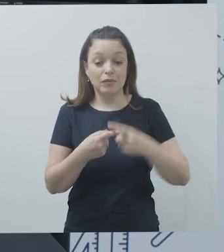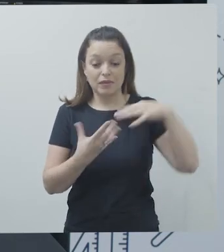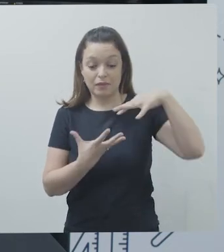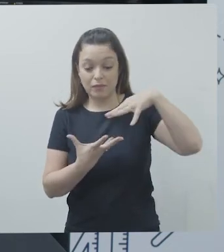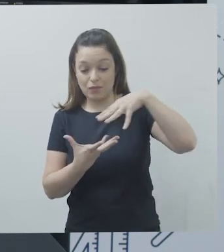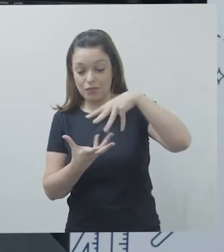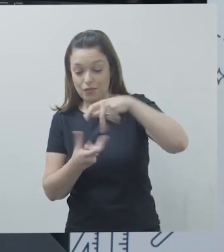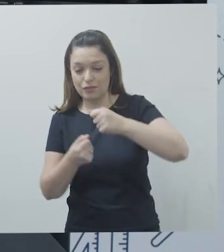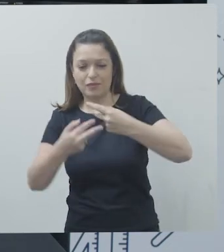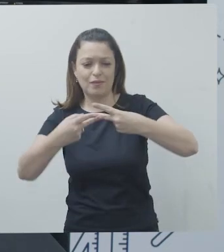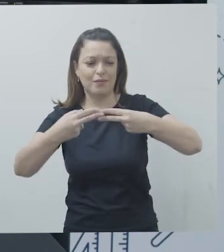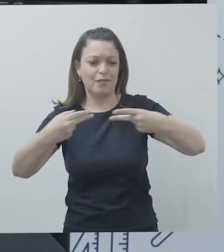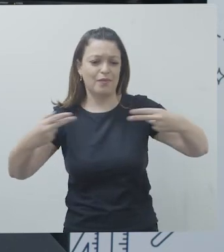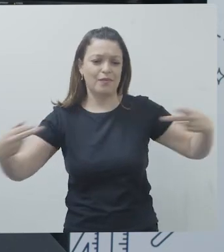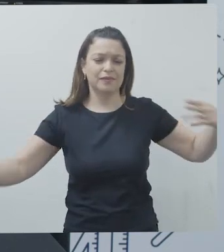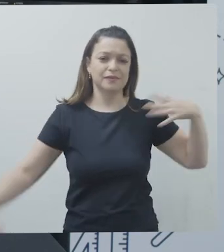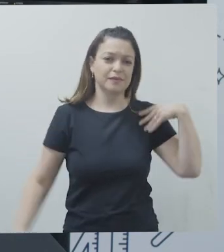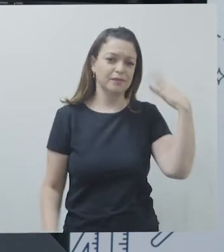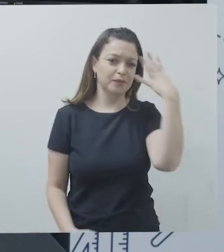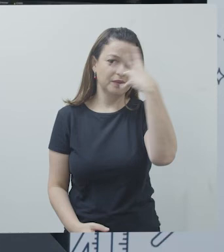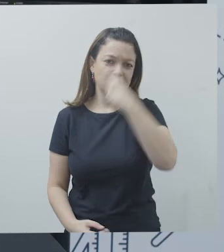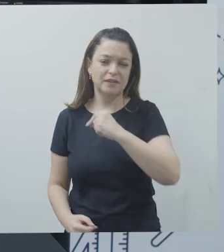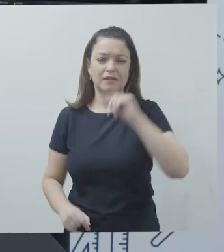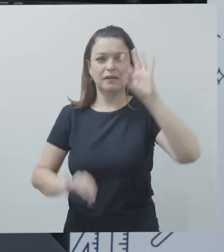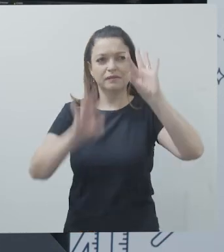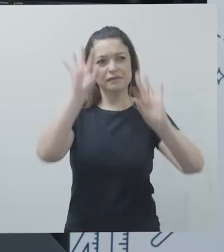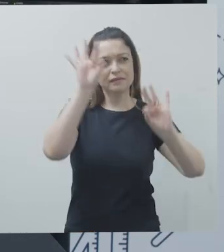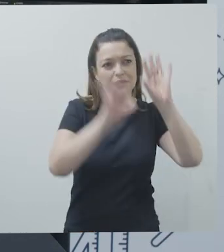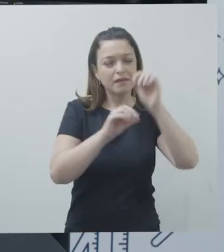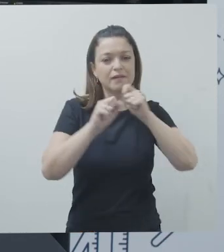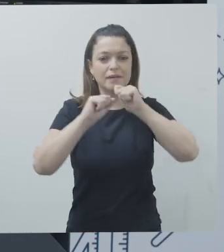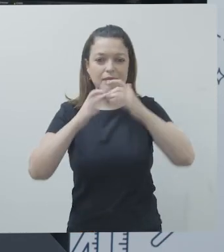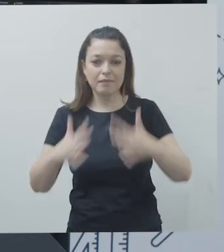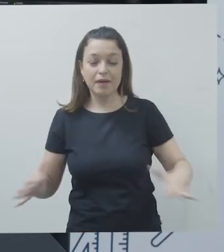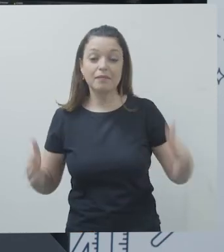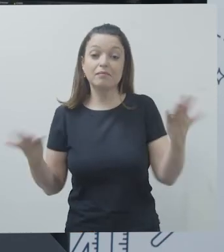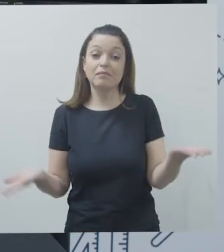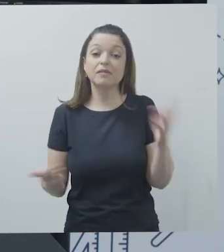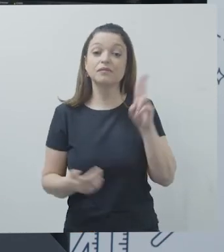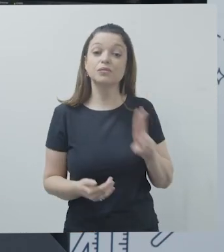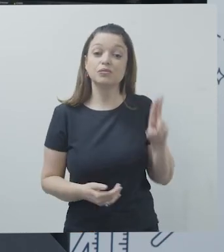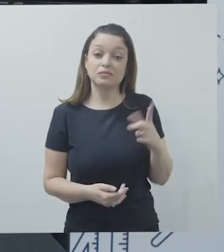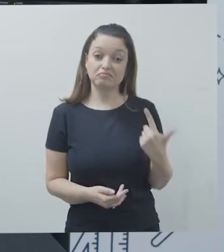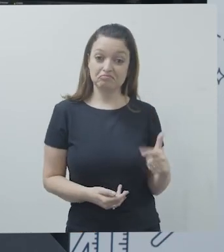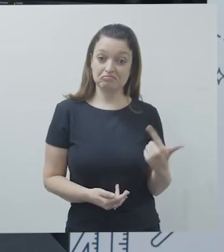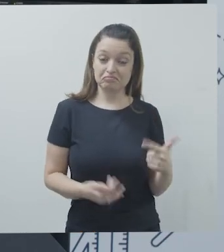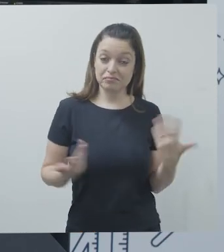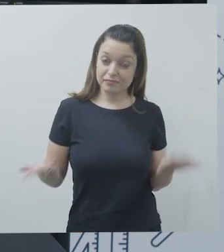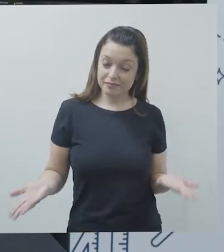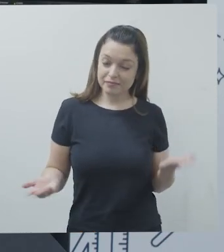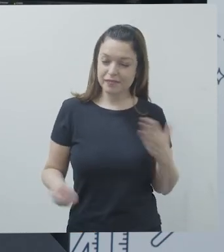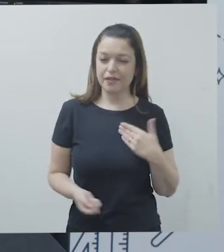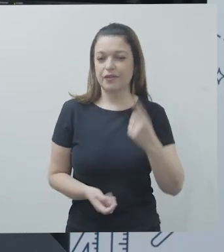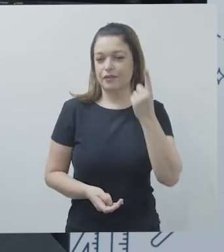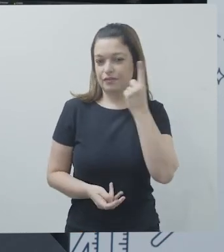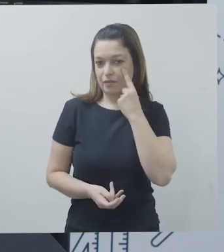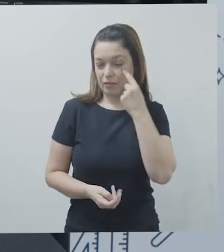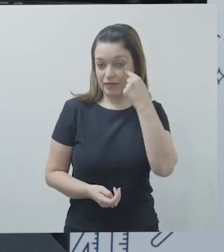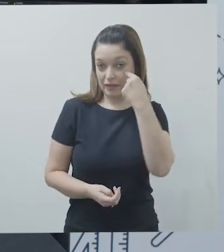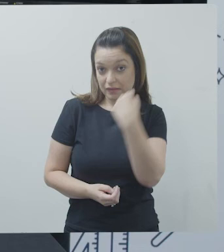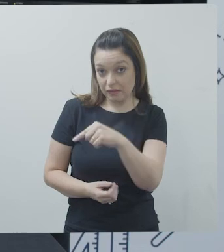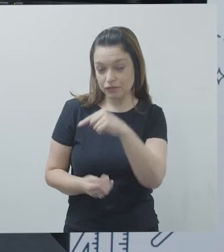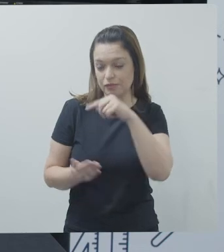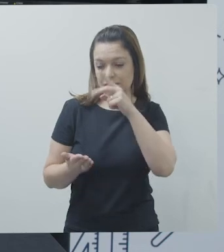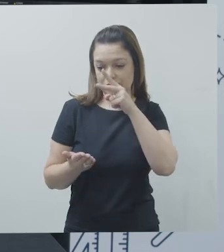ali tanta coisa, né, no mundo se não tem quem possa usufruir? Então, vamos ver se a gente consegue descobrir como